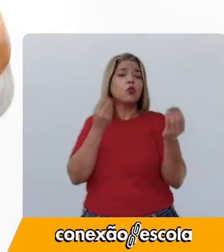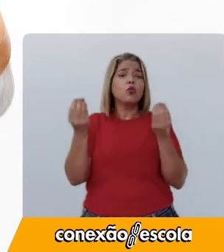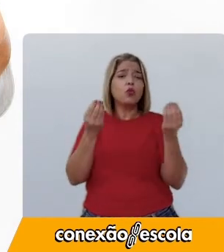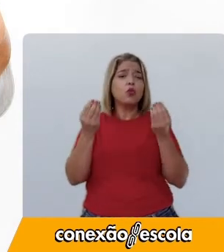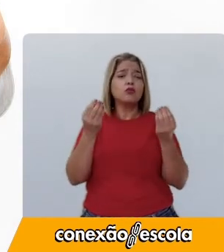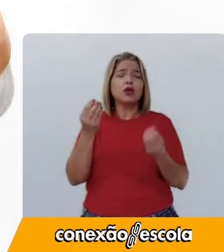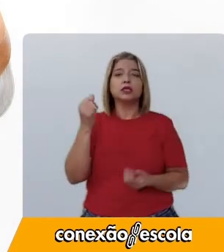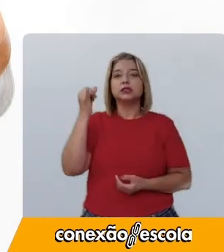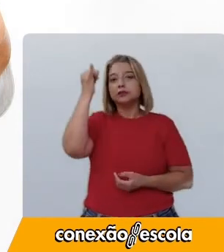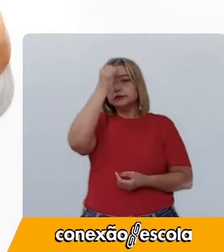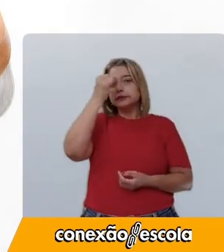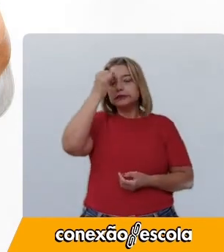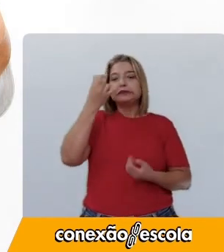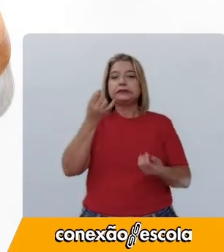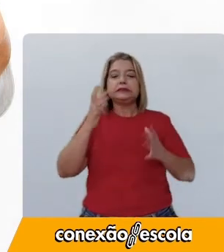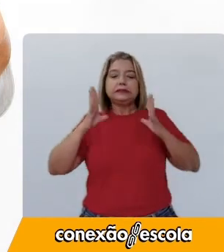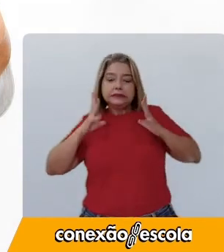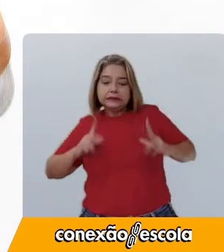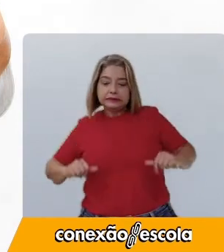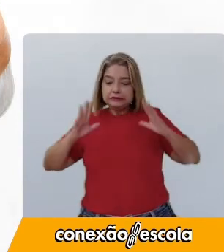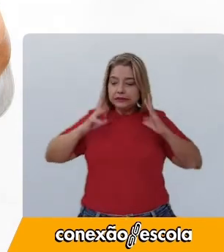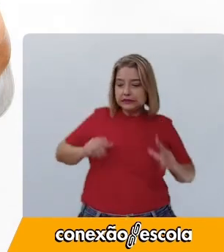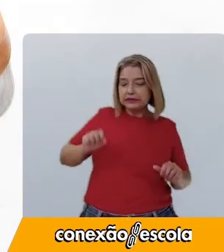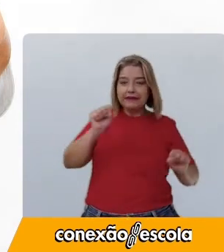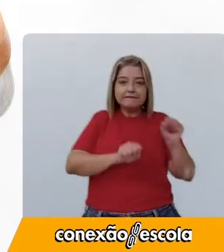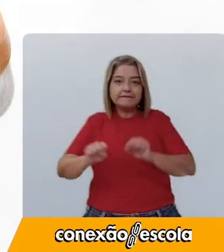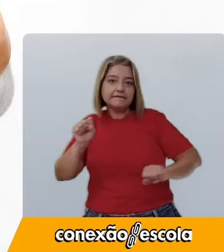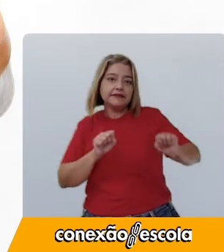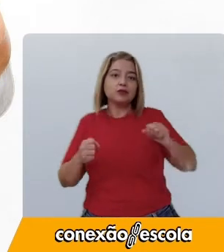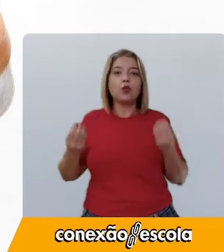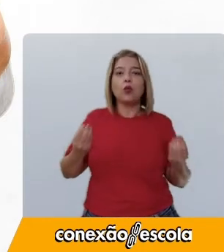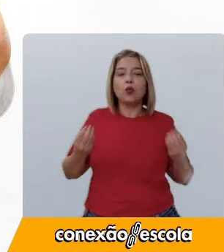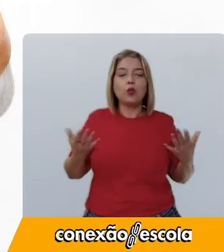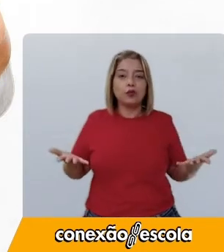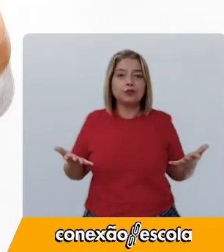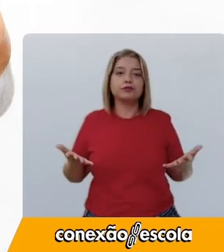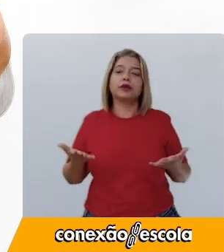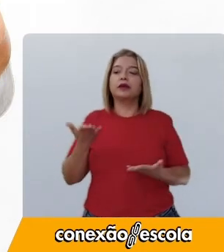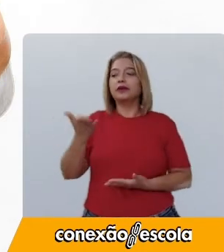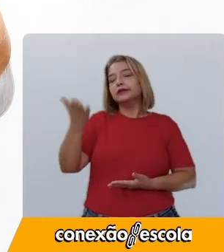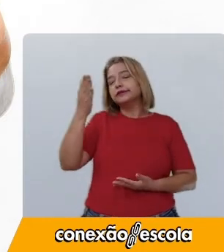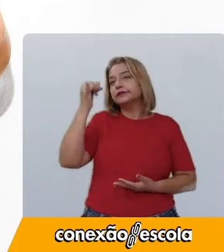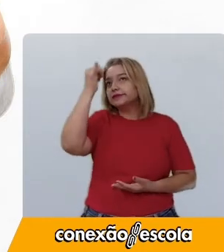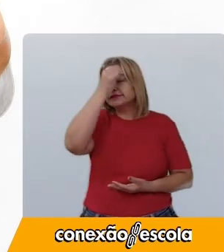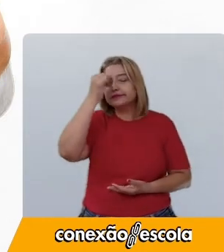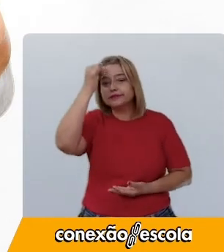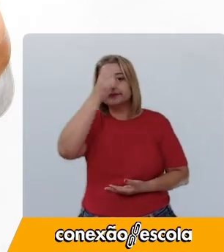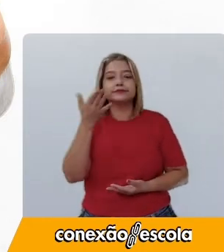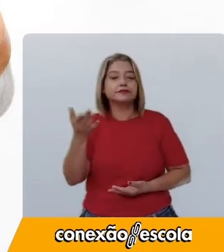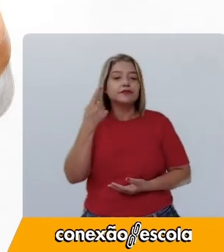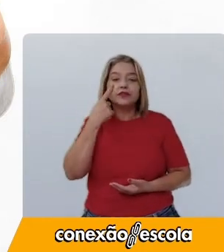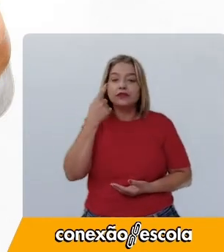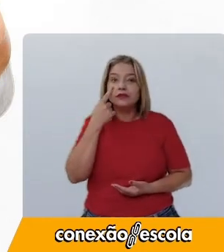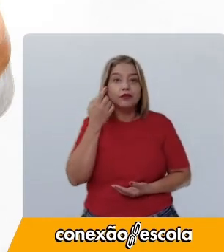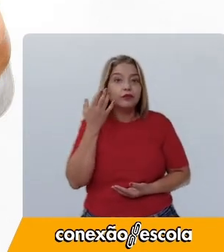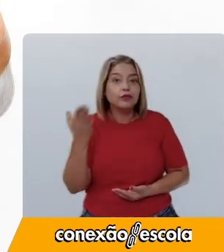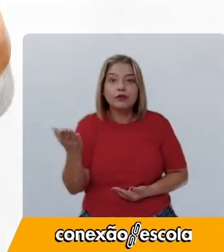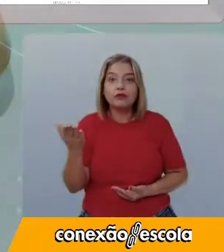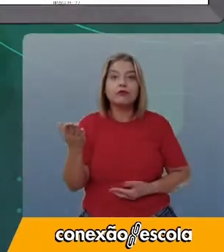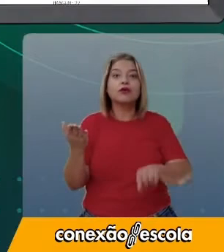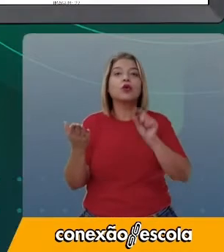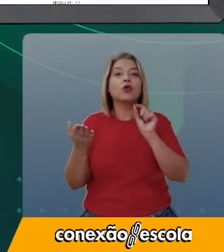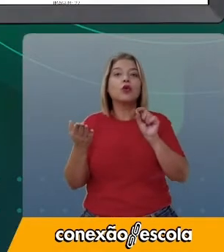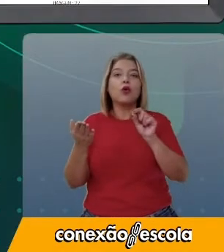tontinha tenta limpar a tinta. Menina tonta, não viu a tinta